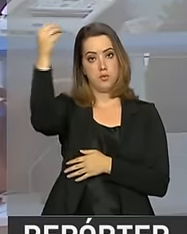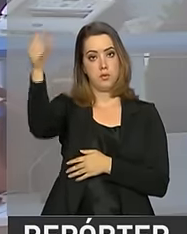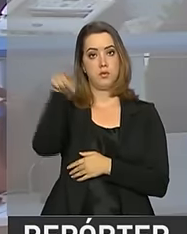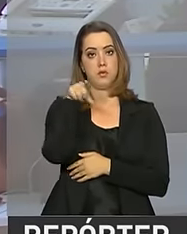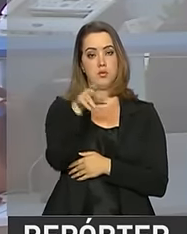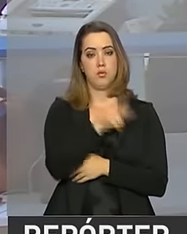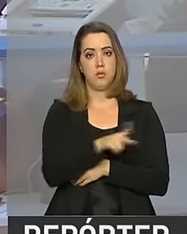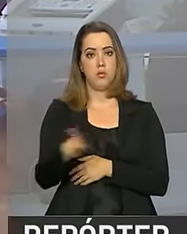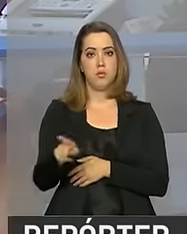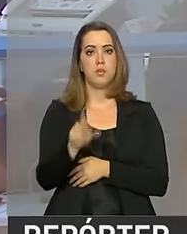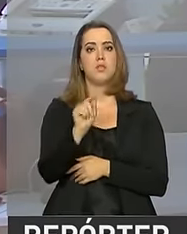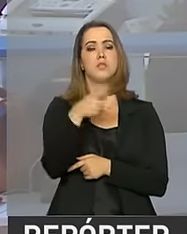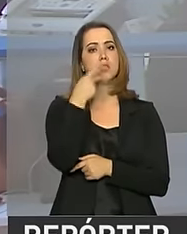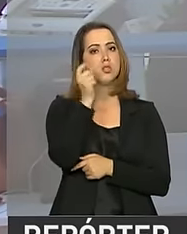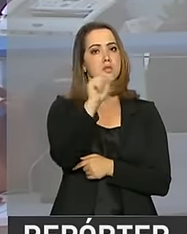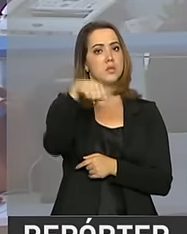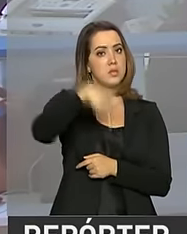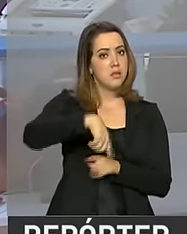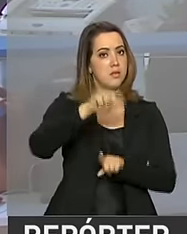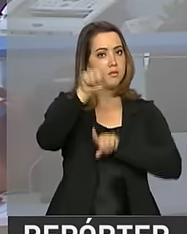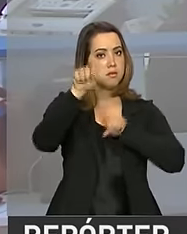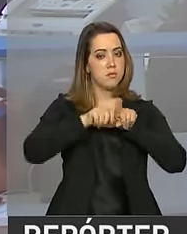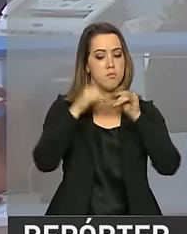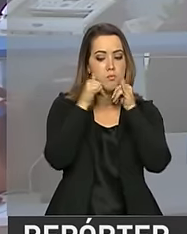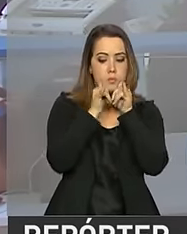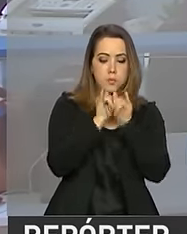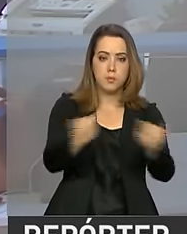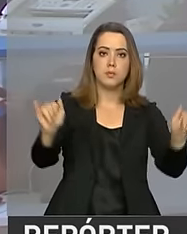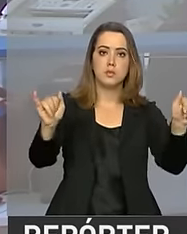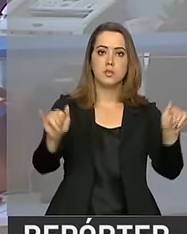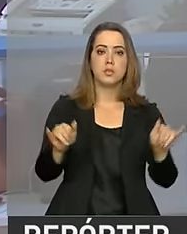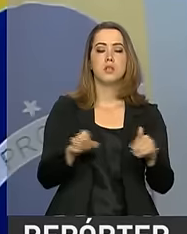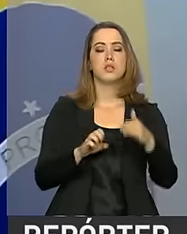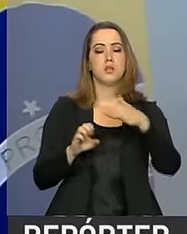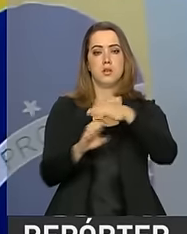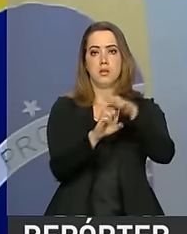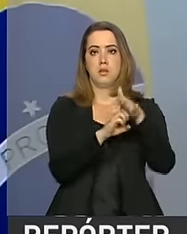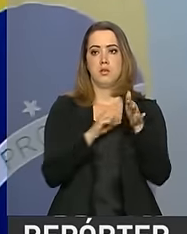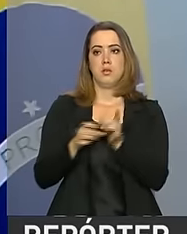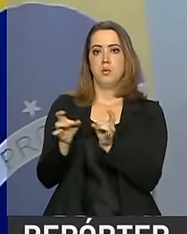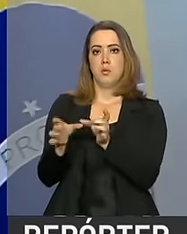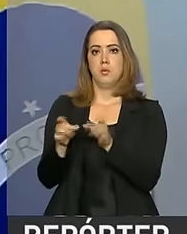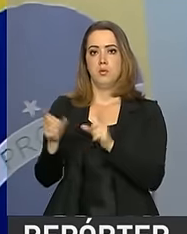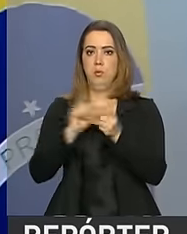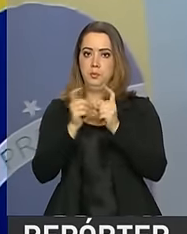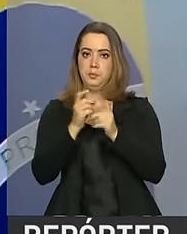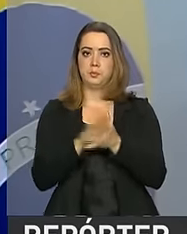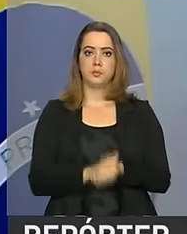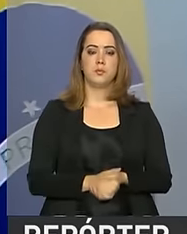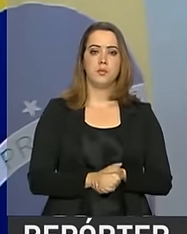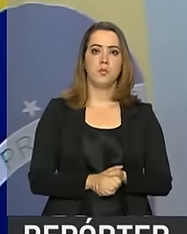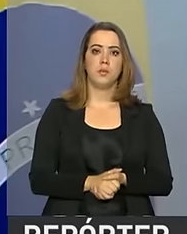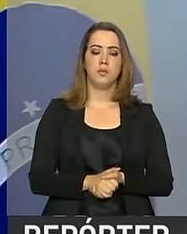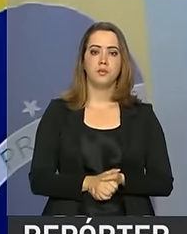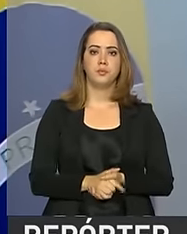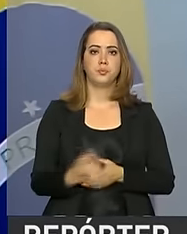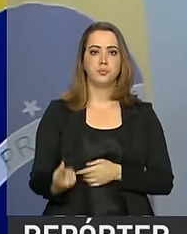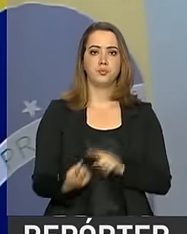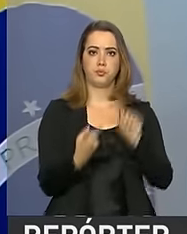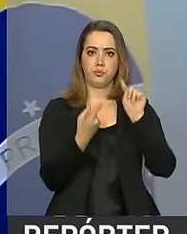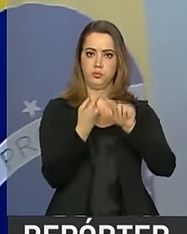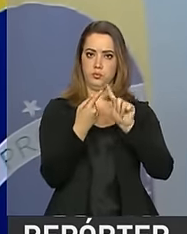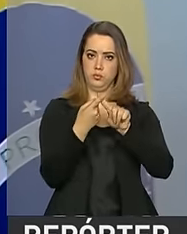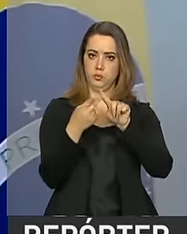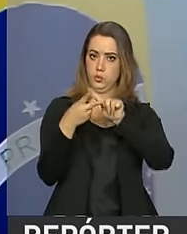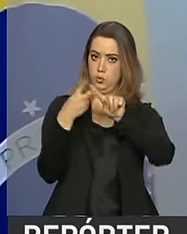que ainda este mês o governo vai lançar o plano de concessões. São duas vertentes, né? Uma primeira